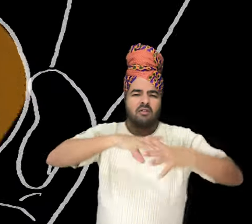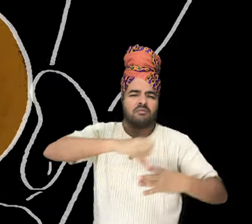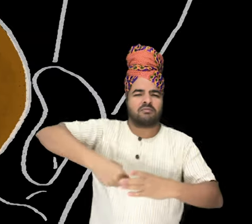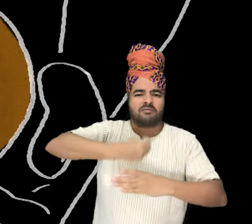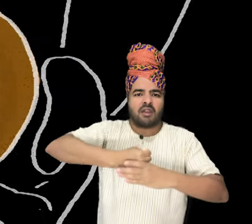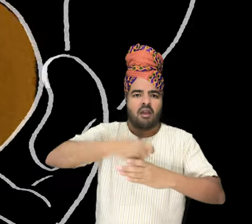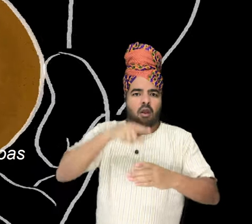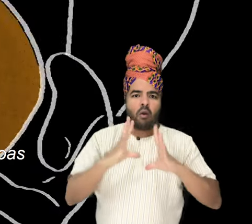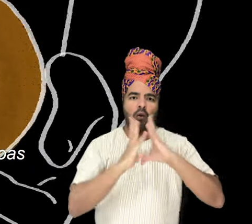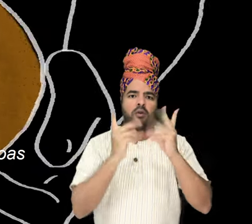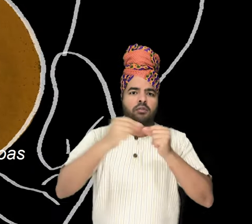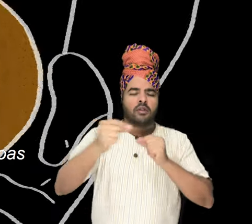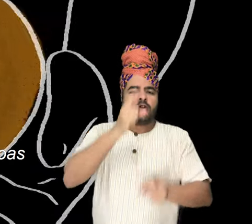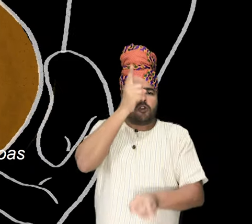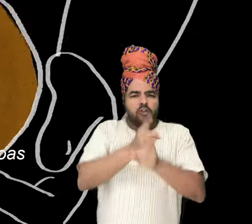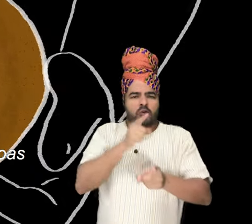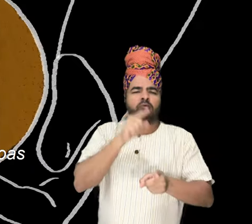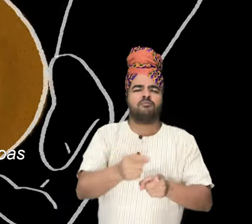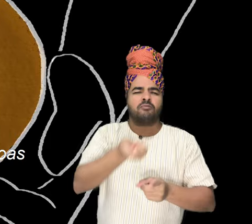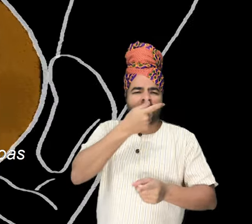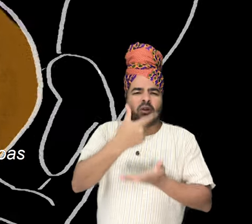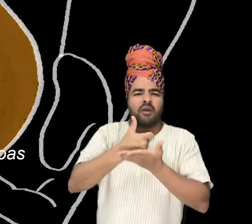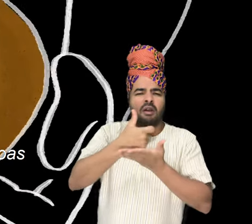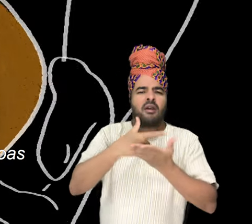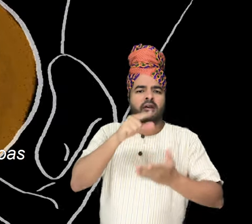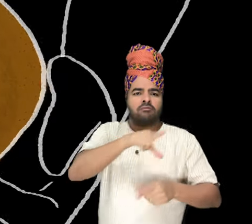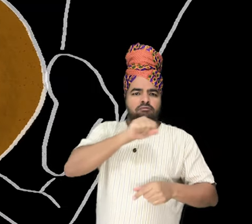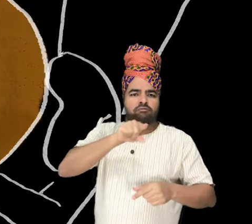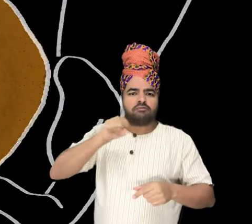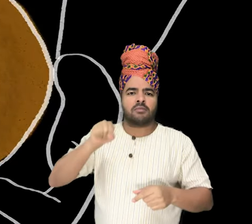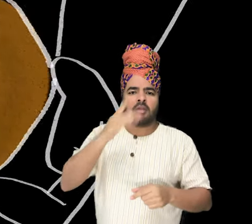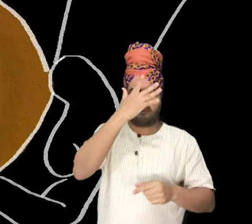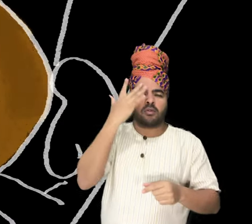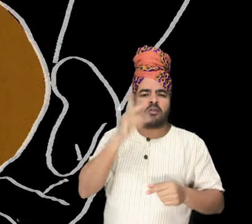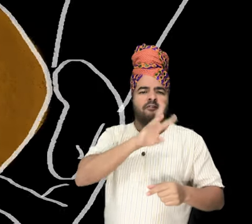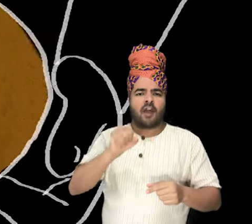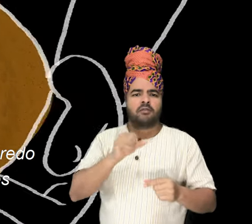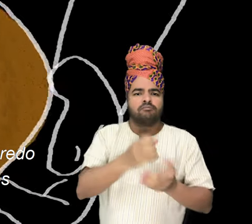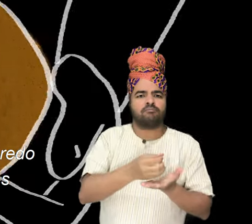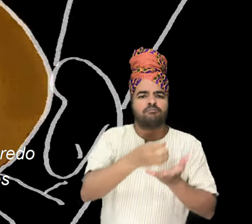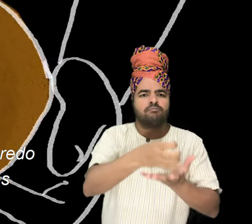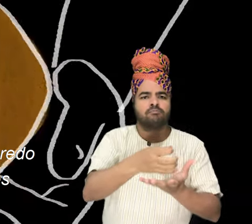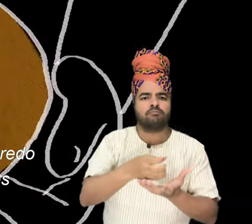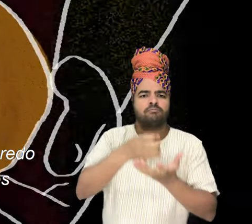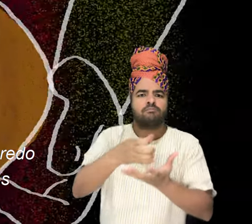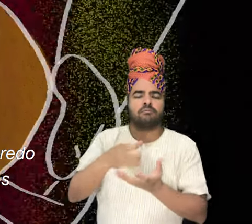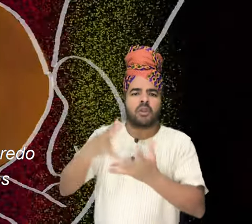descobriu o remédio os sonhos já escolheu as pessoas que receberam o segredo